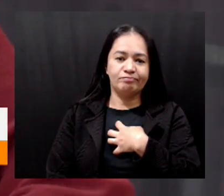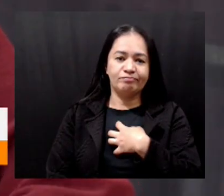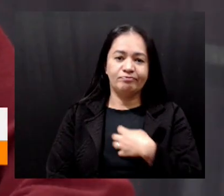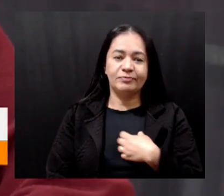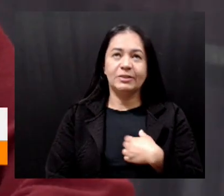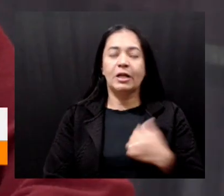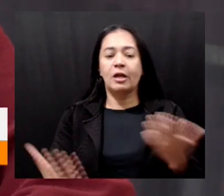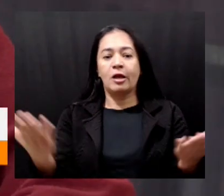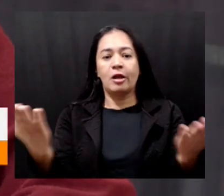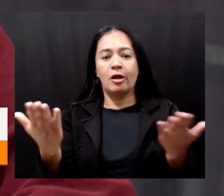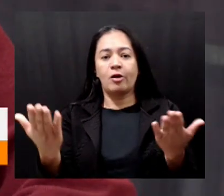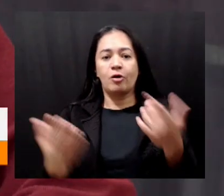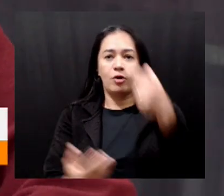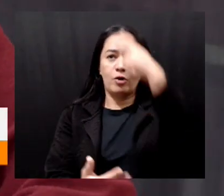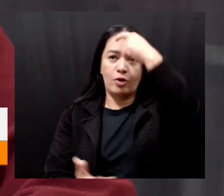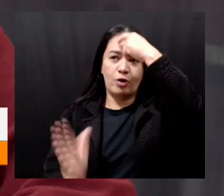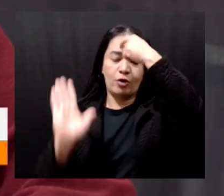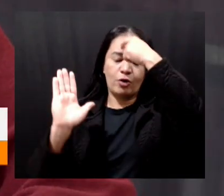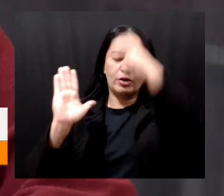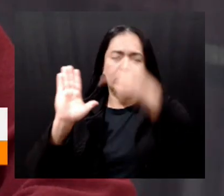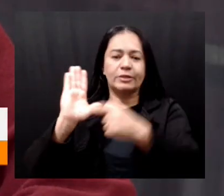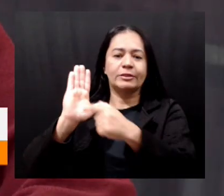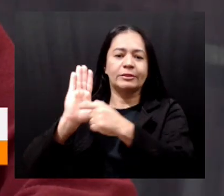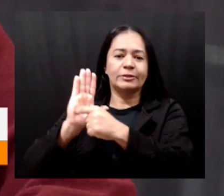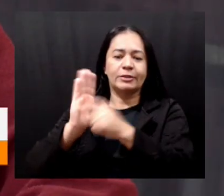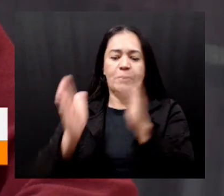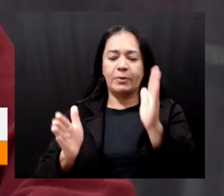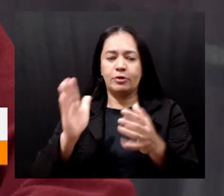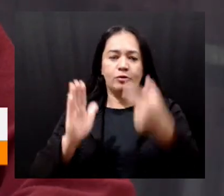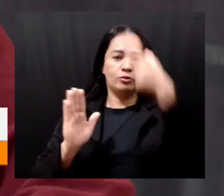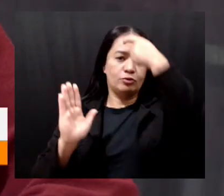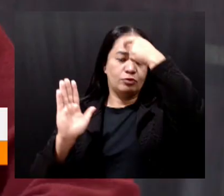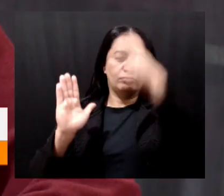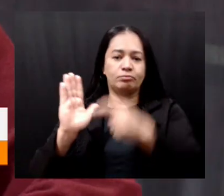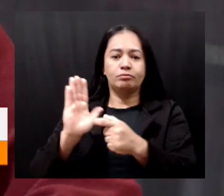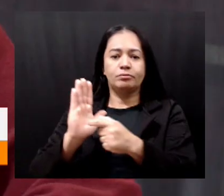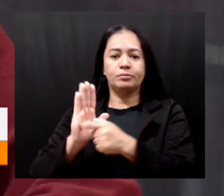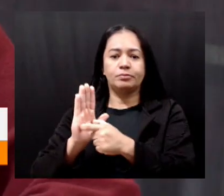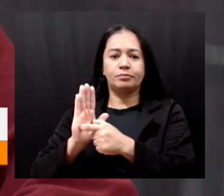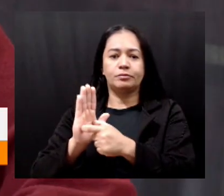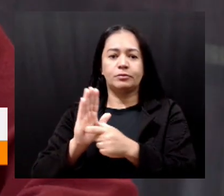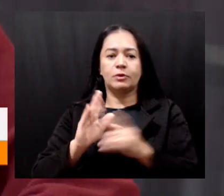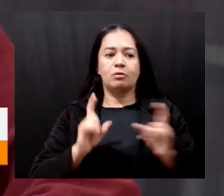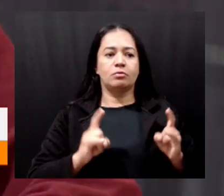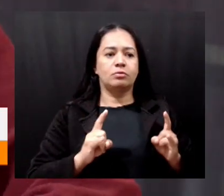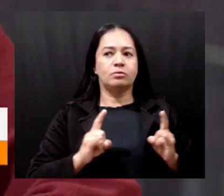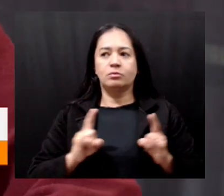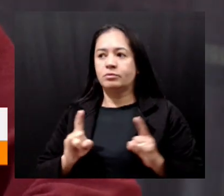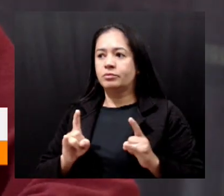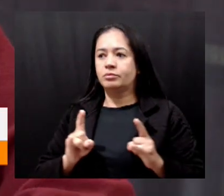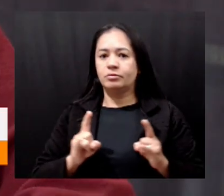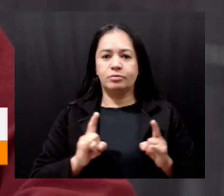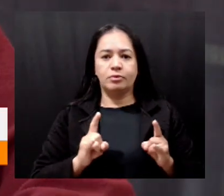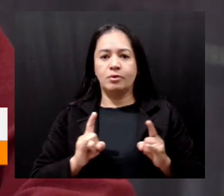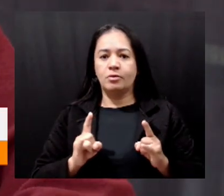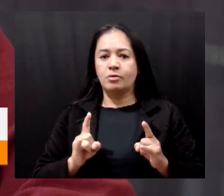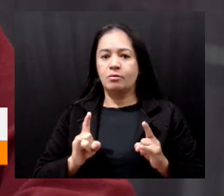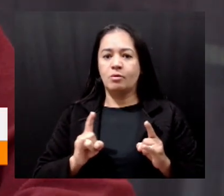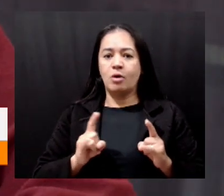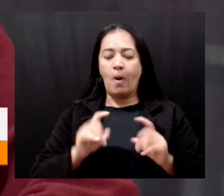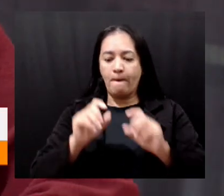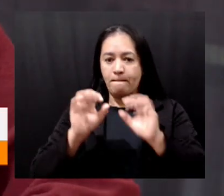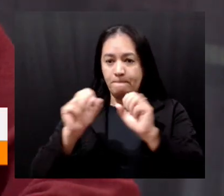inteligência artificial, né, eu costumo dizer que um robô ele pode ser programado para pensar e ele pode ser programado para